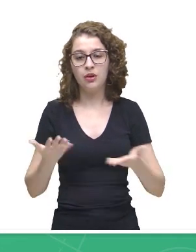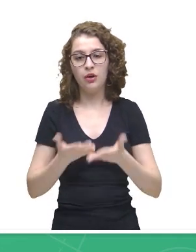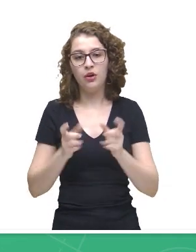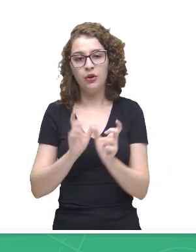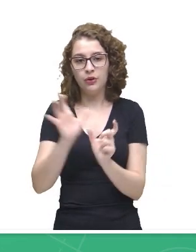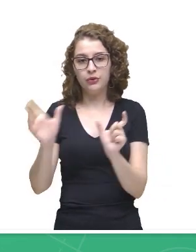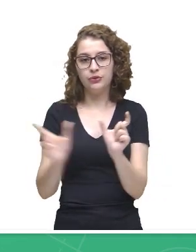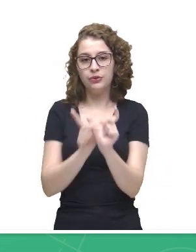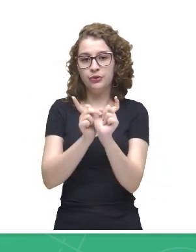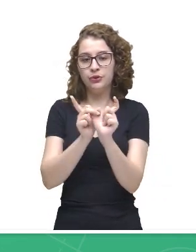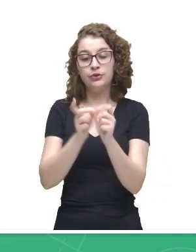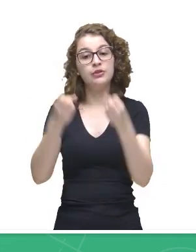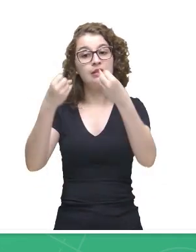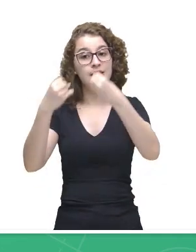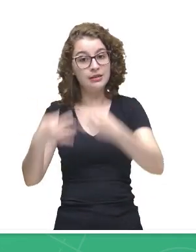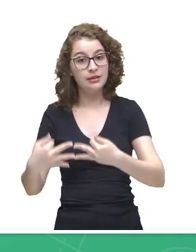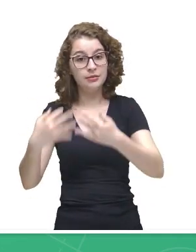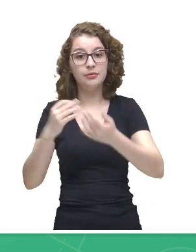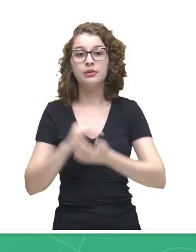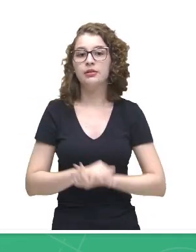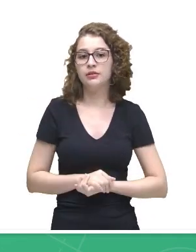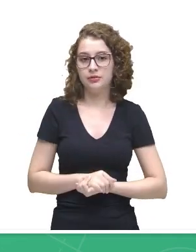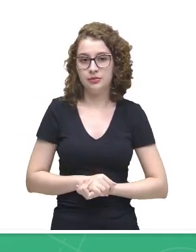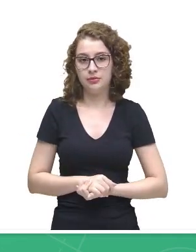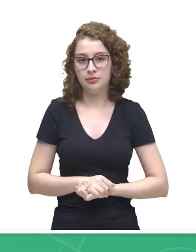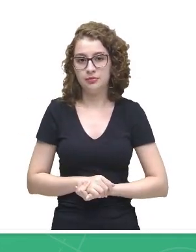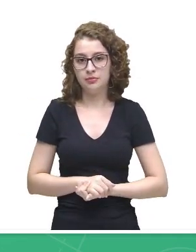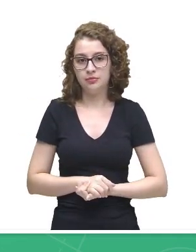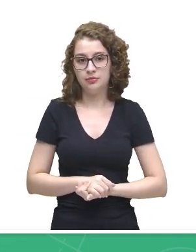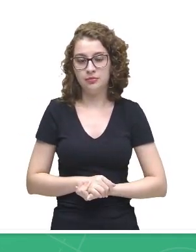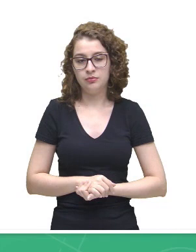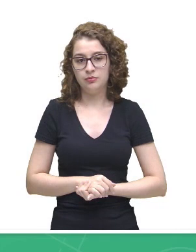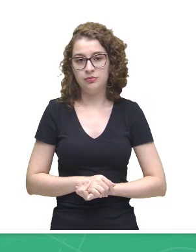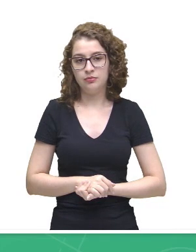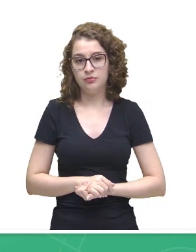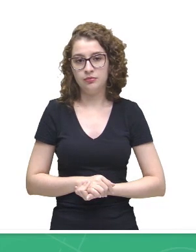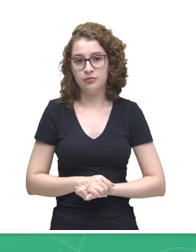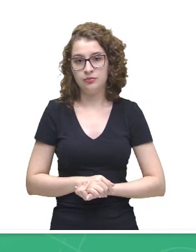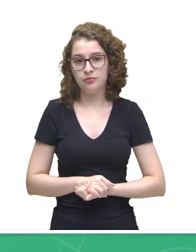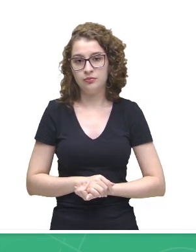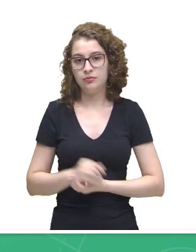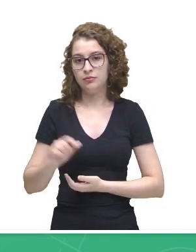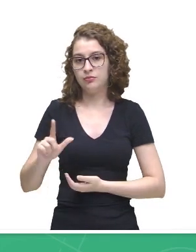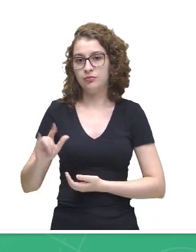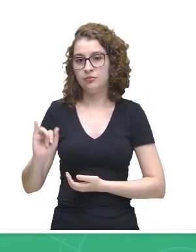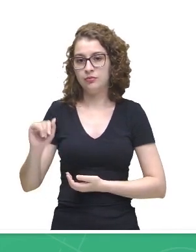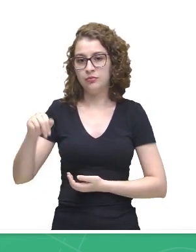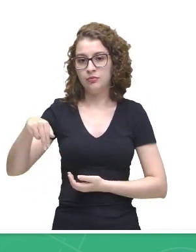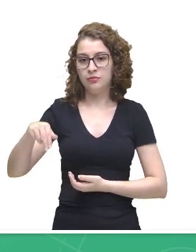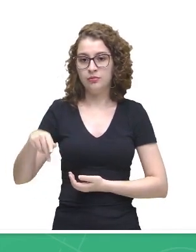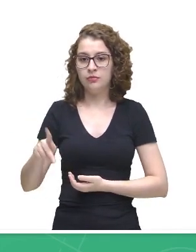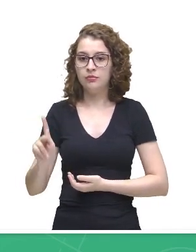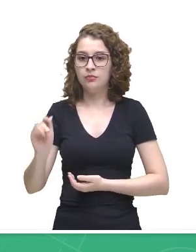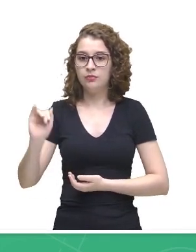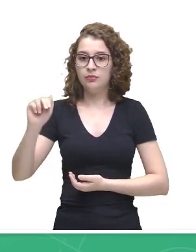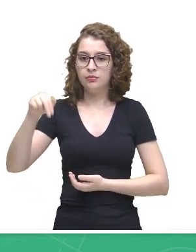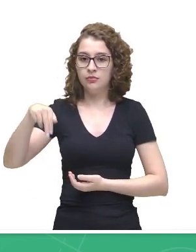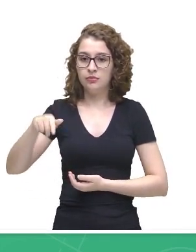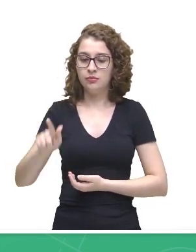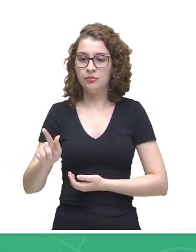linking words, que eu falei para vocês durante o começo da aula, tá? Então, as linking words são aquelas palavras em